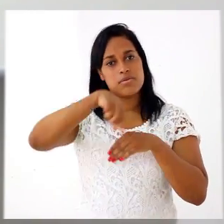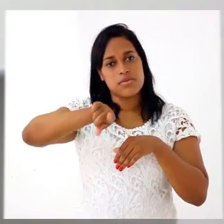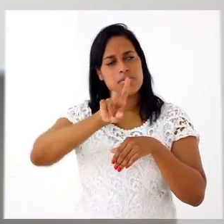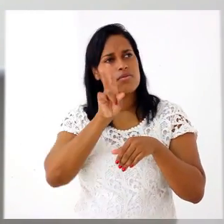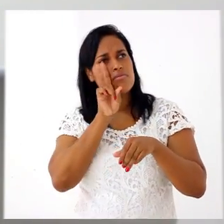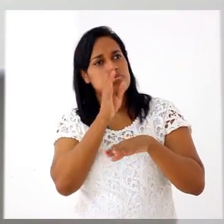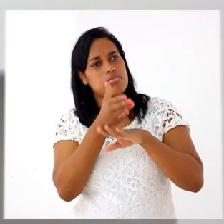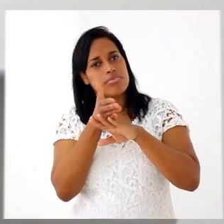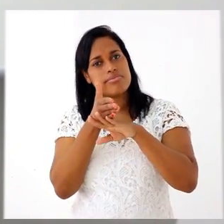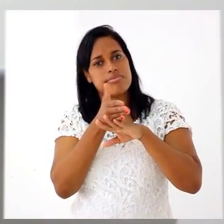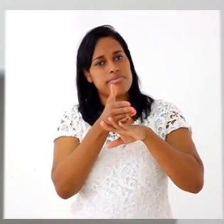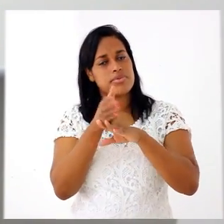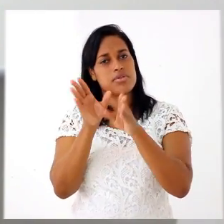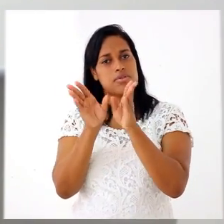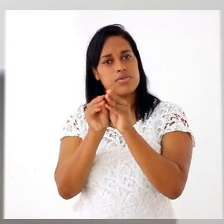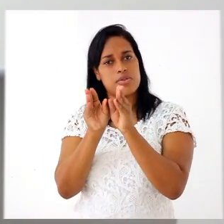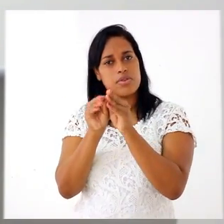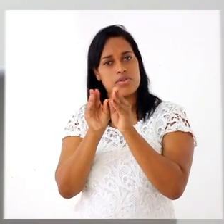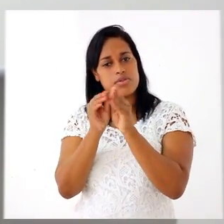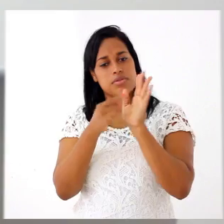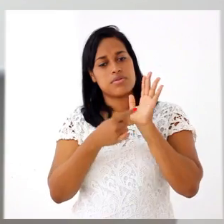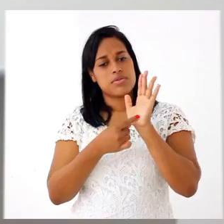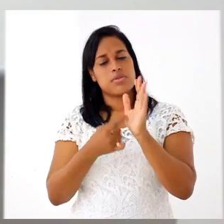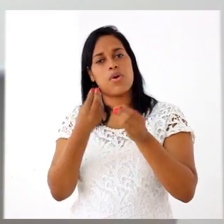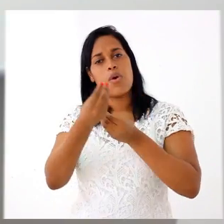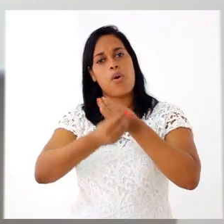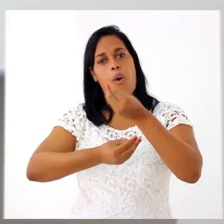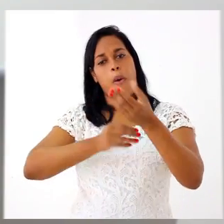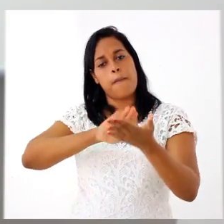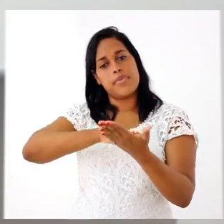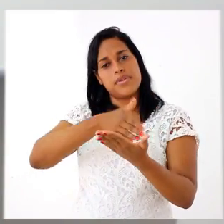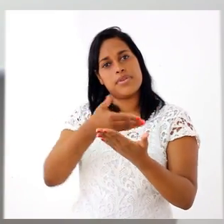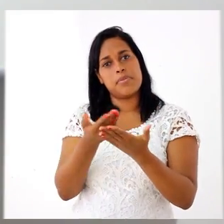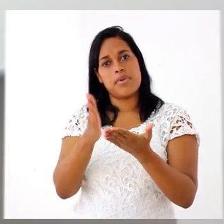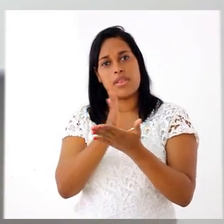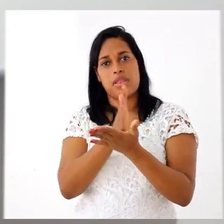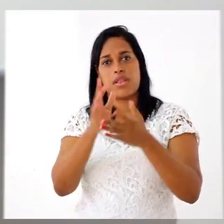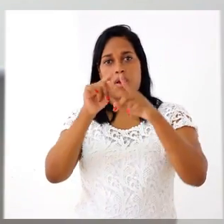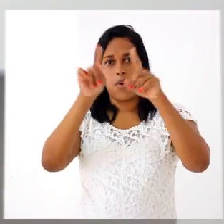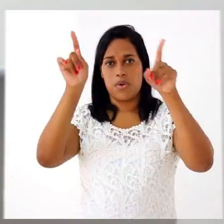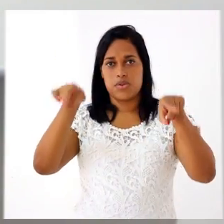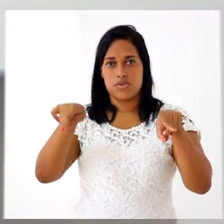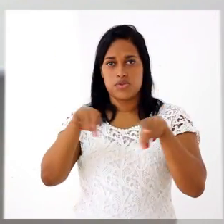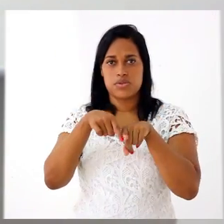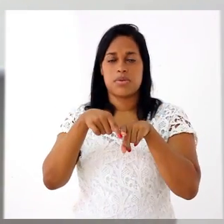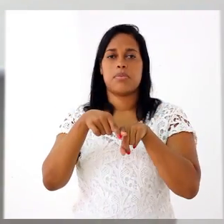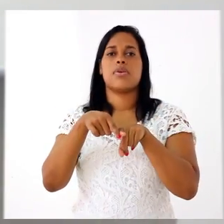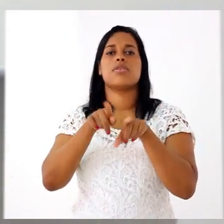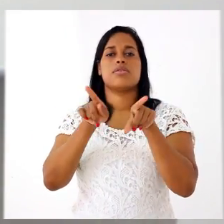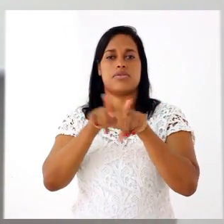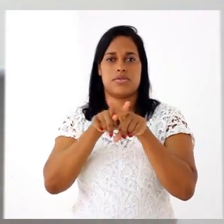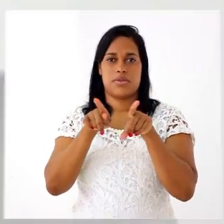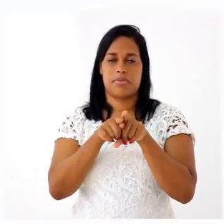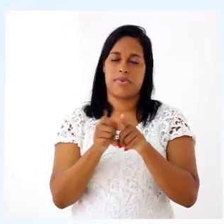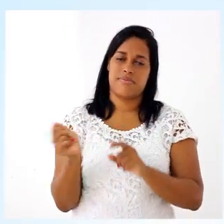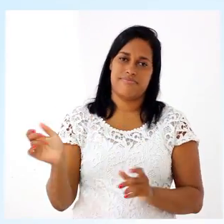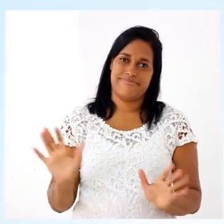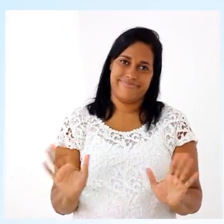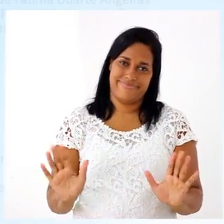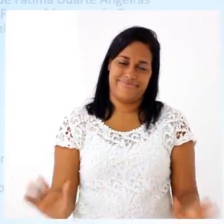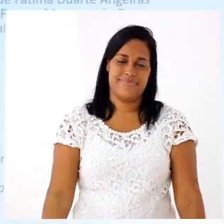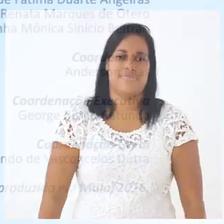ao vídeo extra, onde se apresenta como modelar algumas tabelas utilizando MySQL Workbench. Até a próxima.